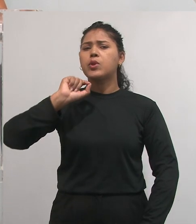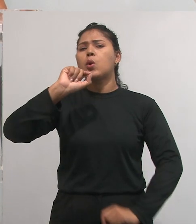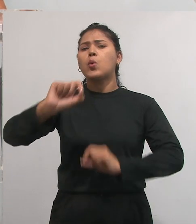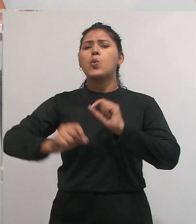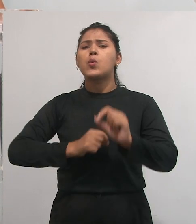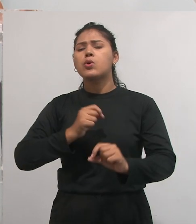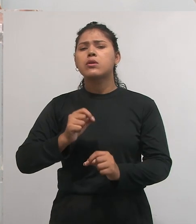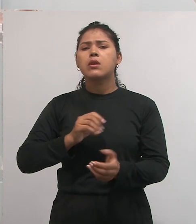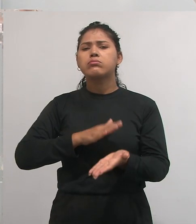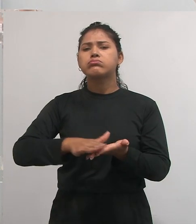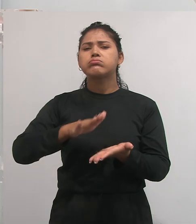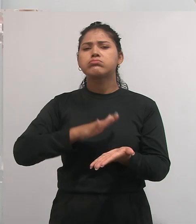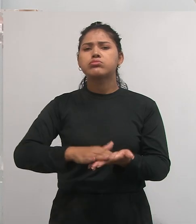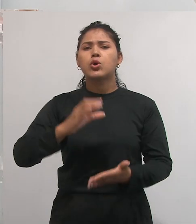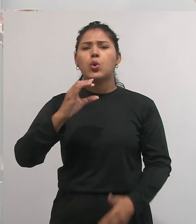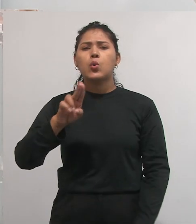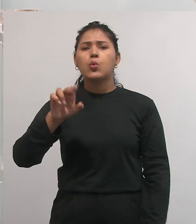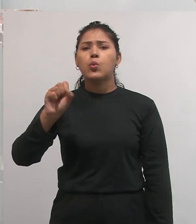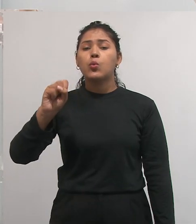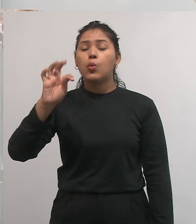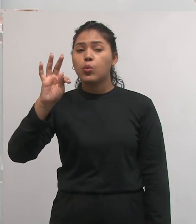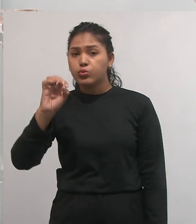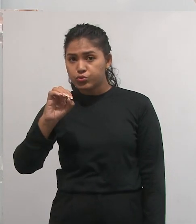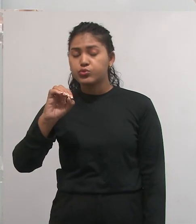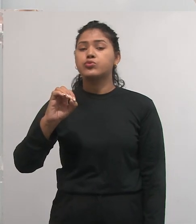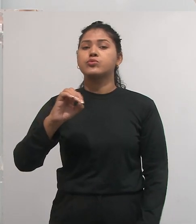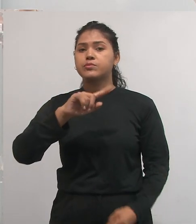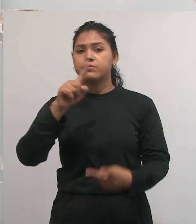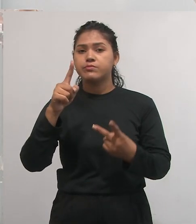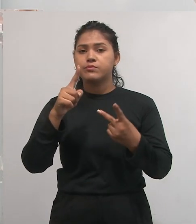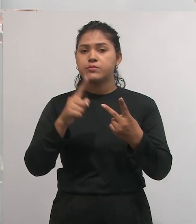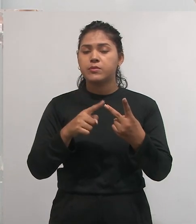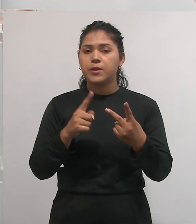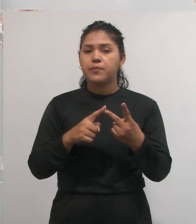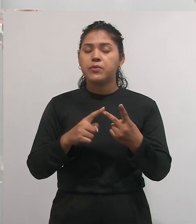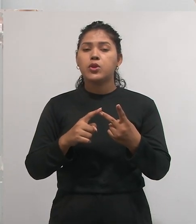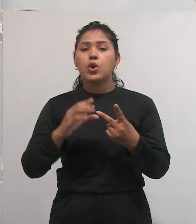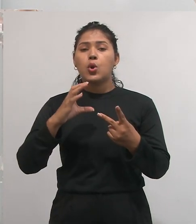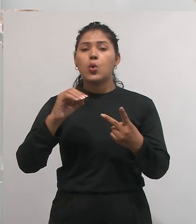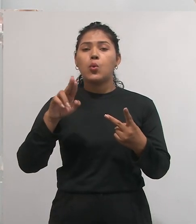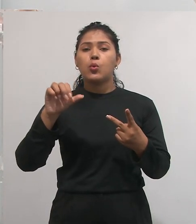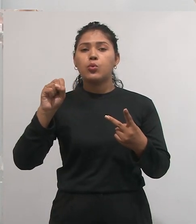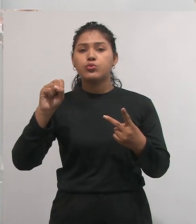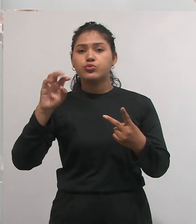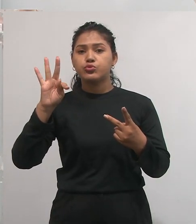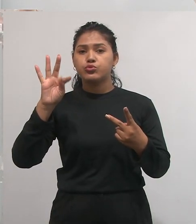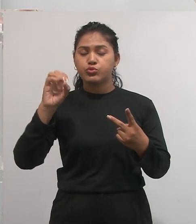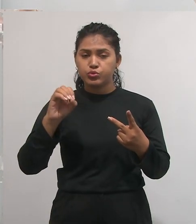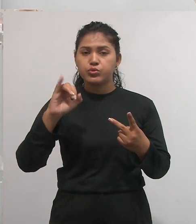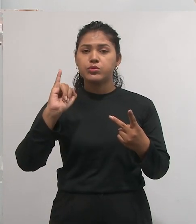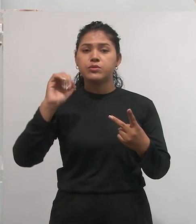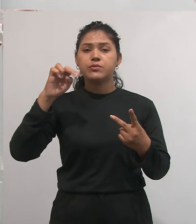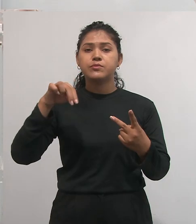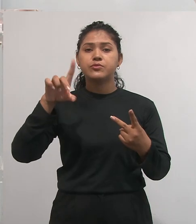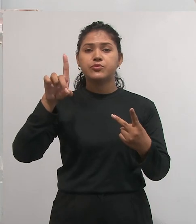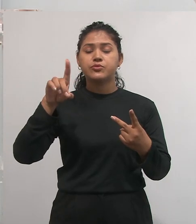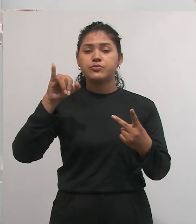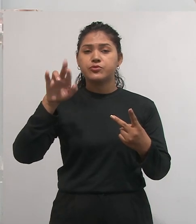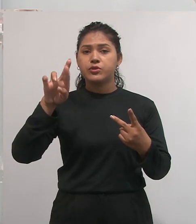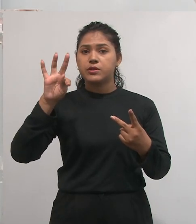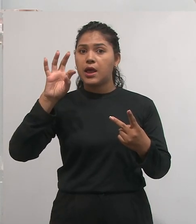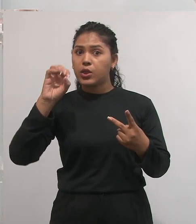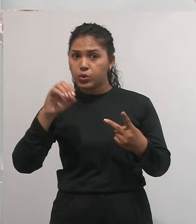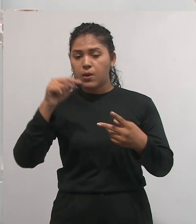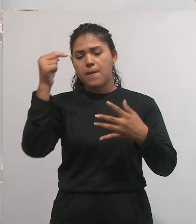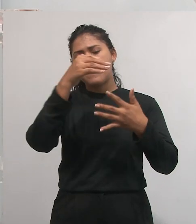que é custo primário, o que é custo indireto de fabricação, todas essas informações, utilizar